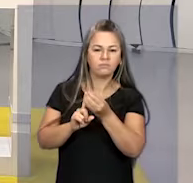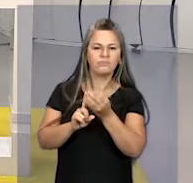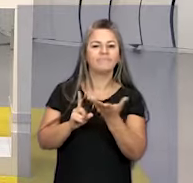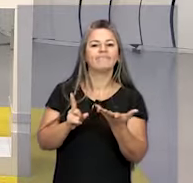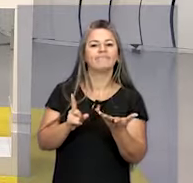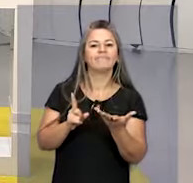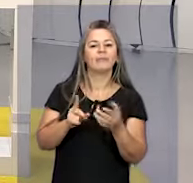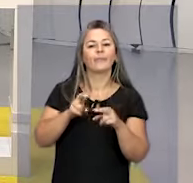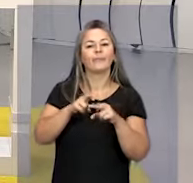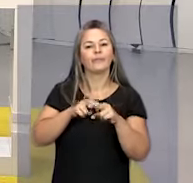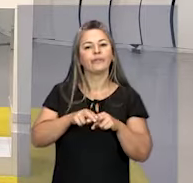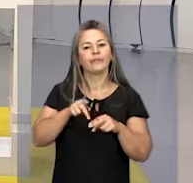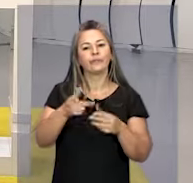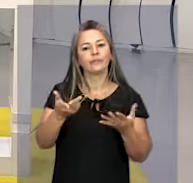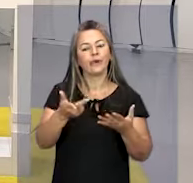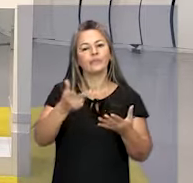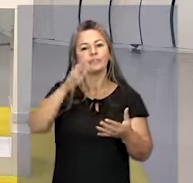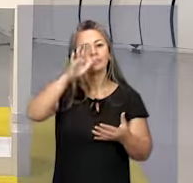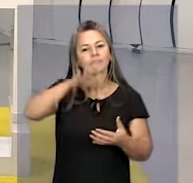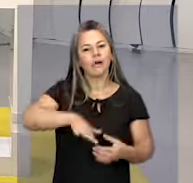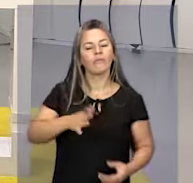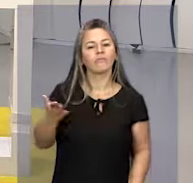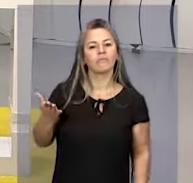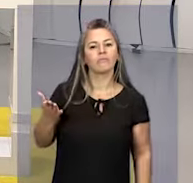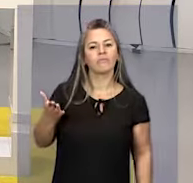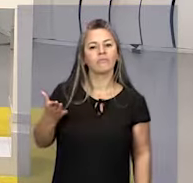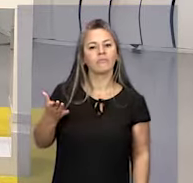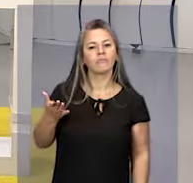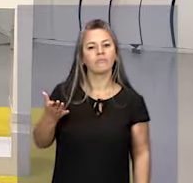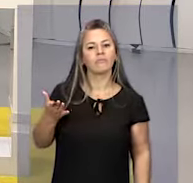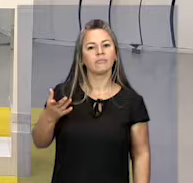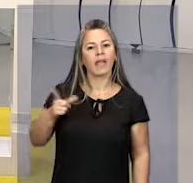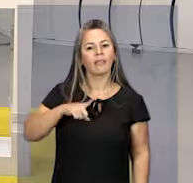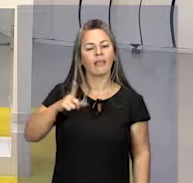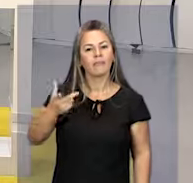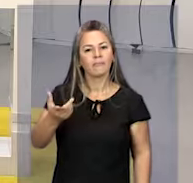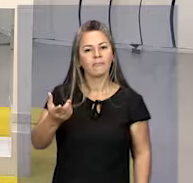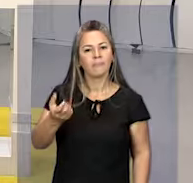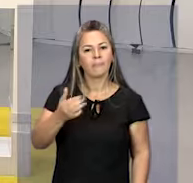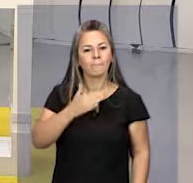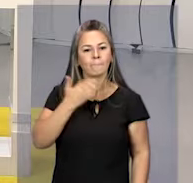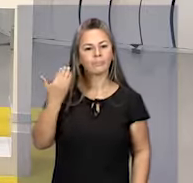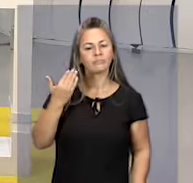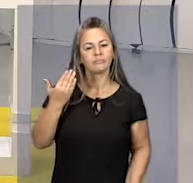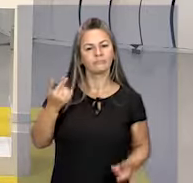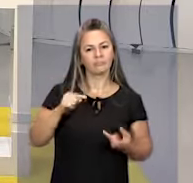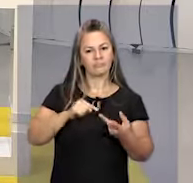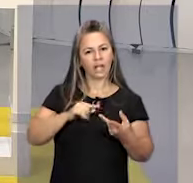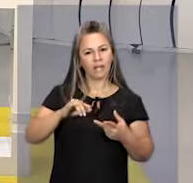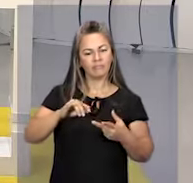dia conhece o mal, conhece a morte, conhece a tristeza. Então,